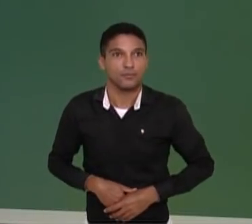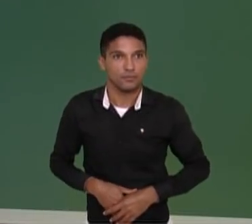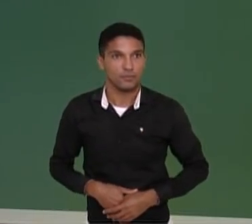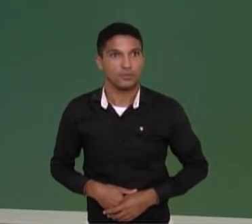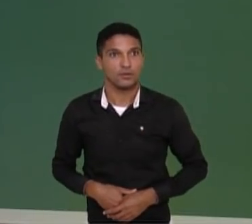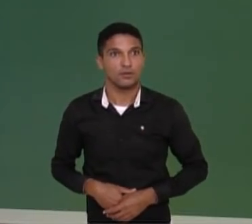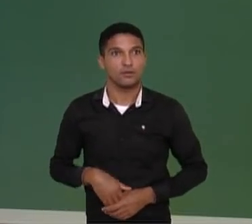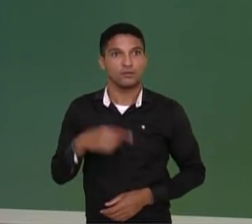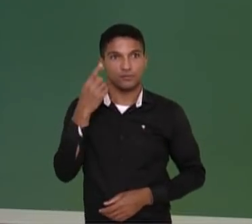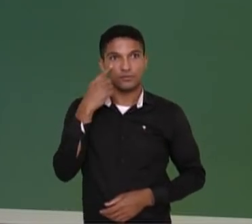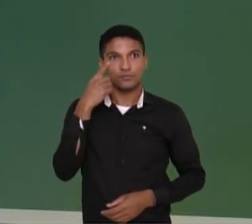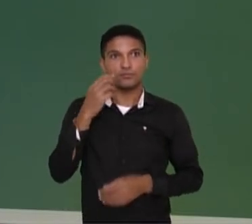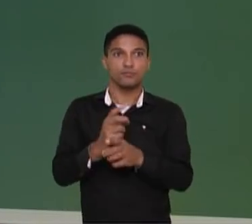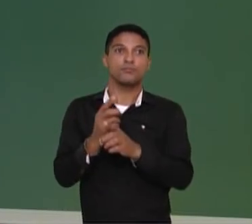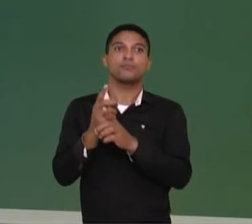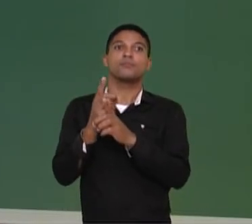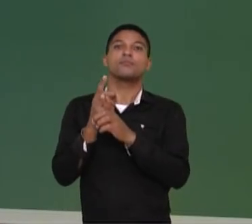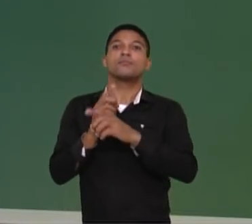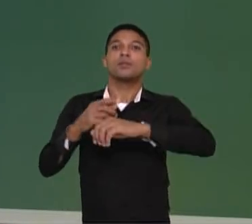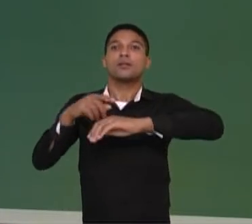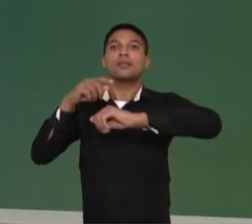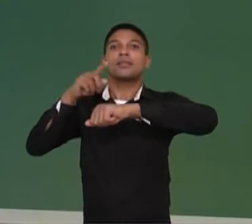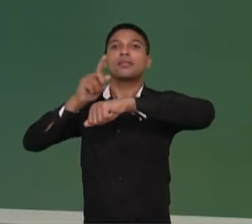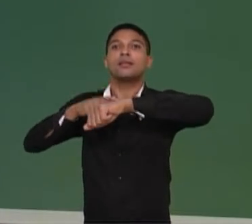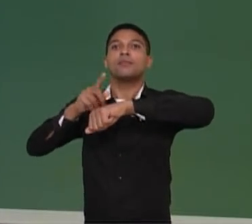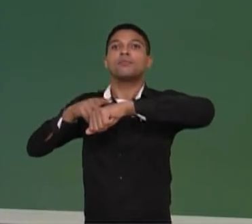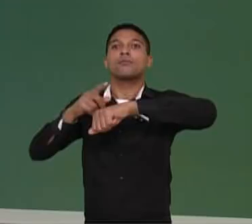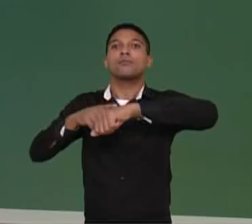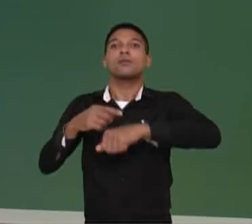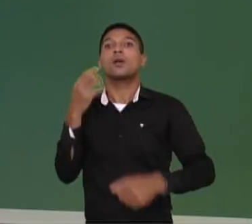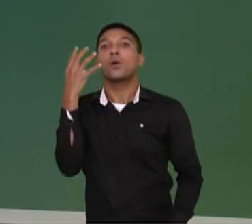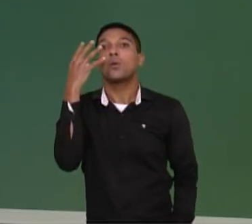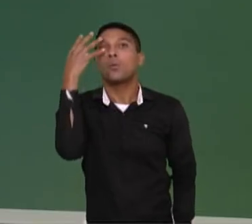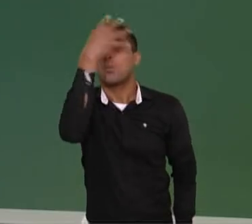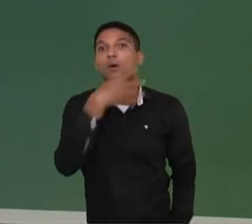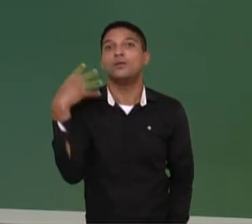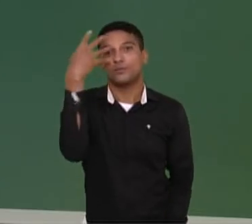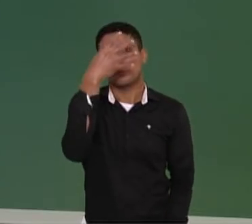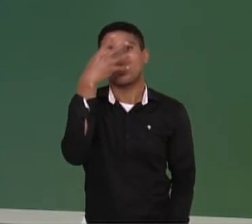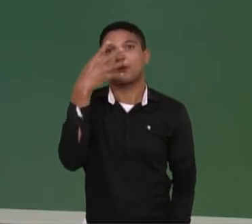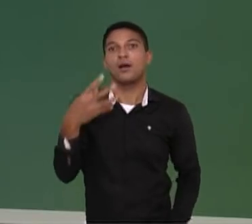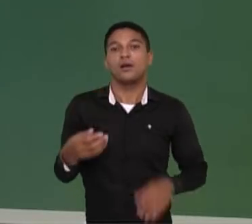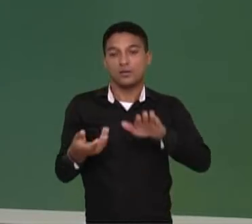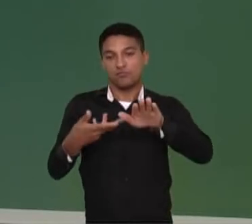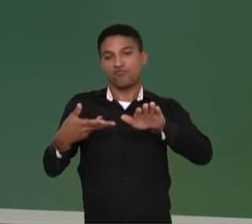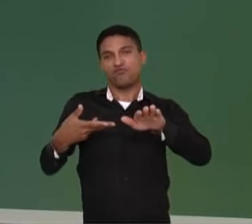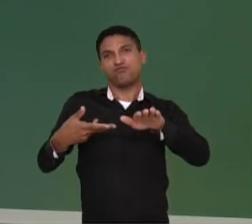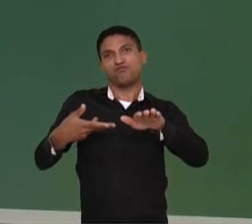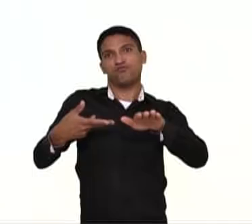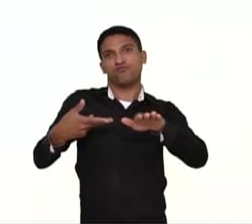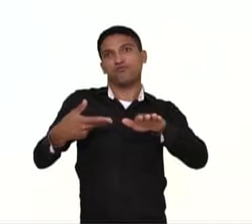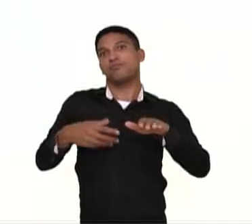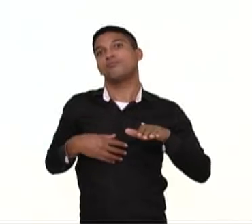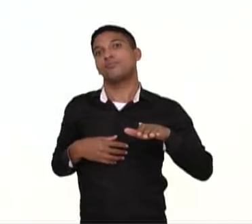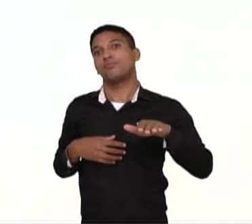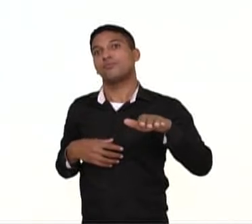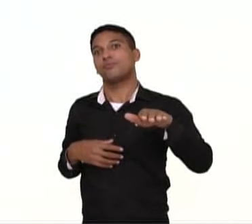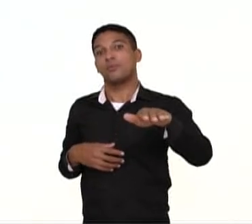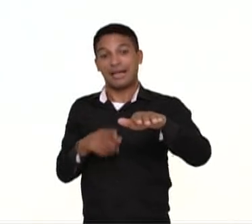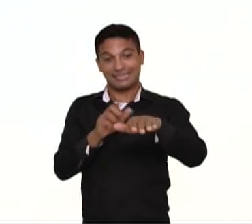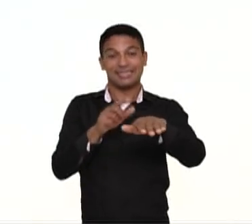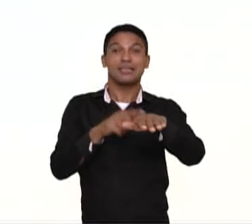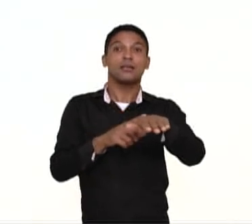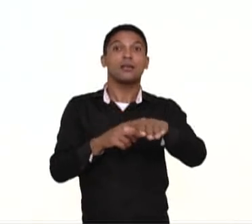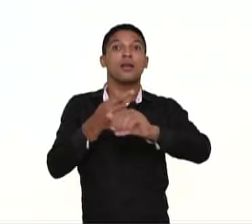260. E aí nós temos um tempo de 4 horas, ok? Então, se esse carro mantivesse a mesma